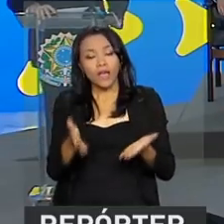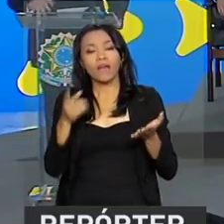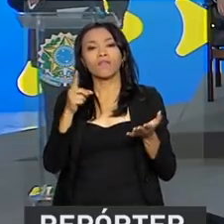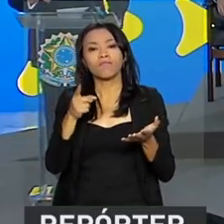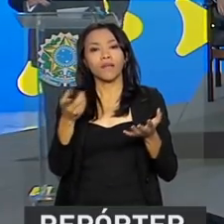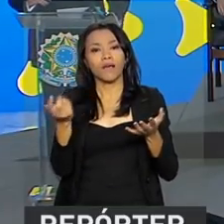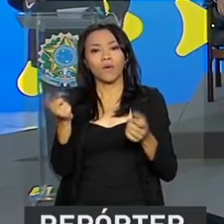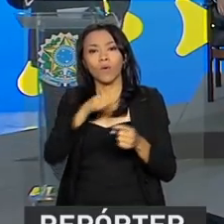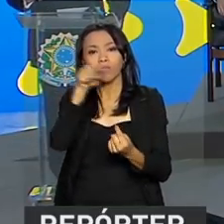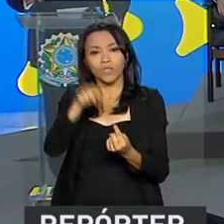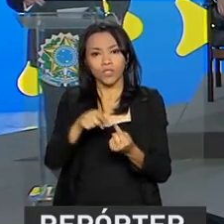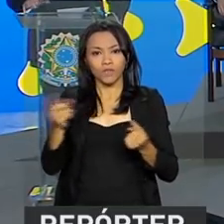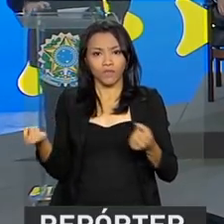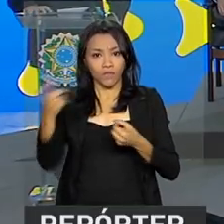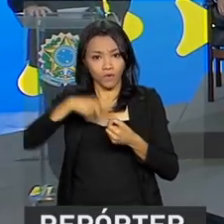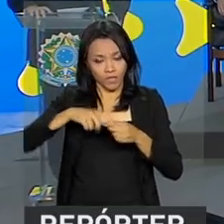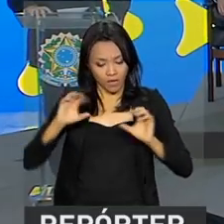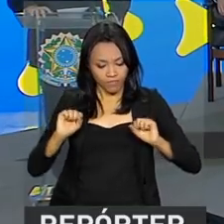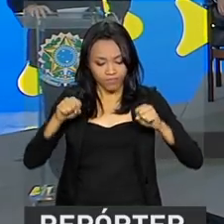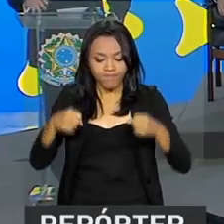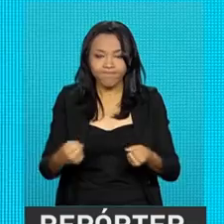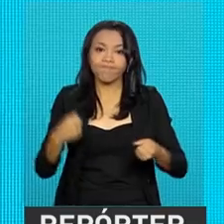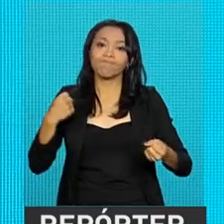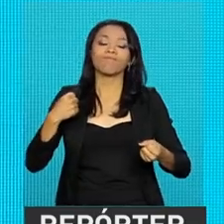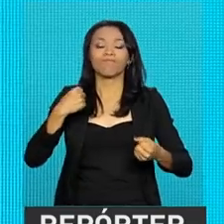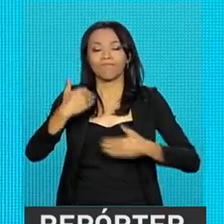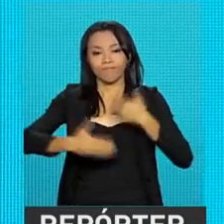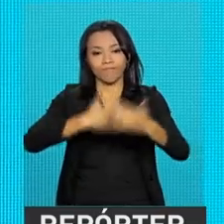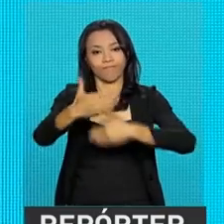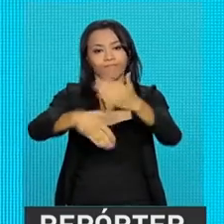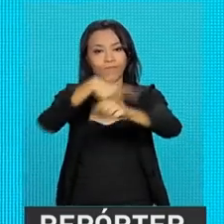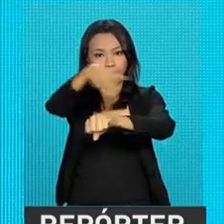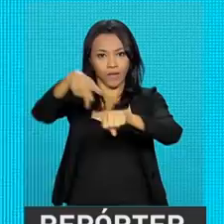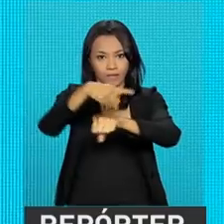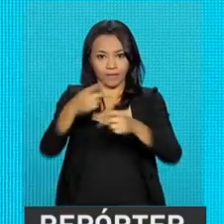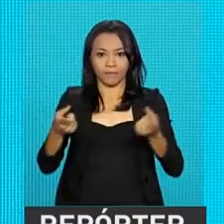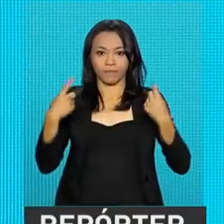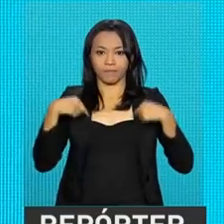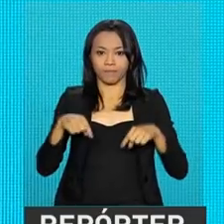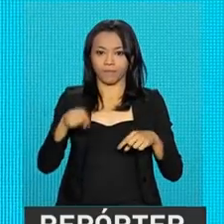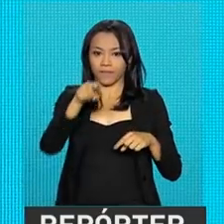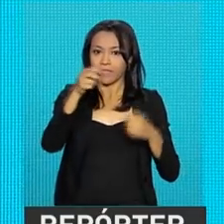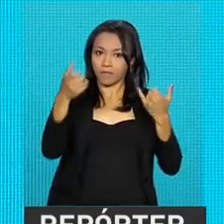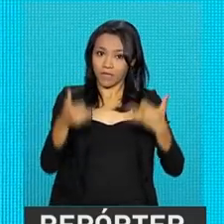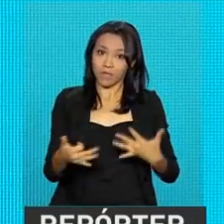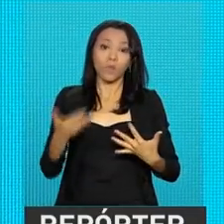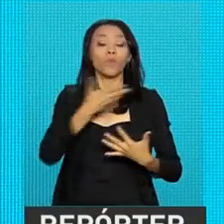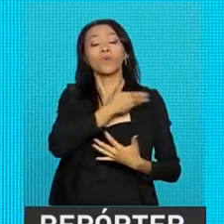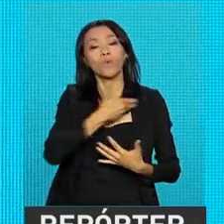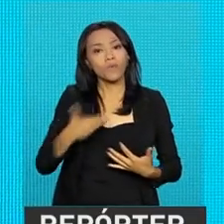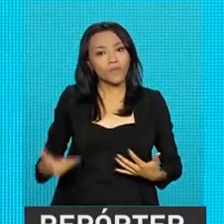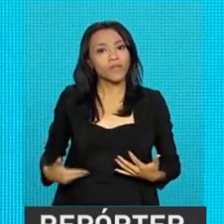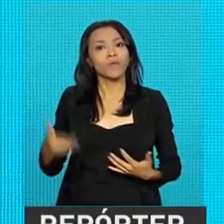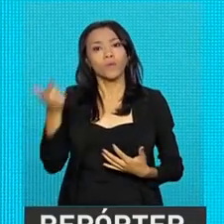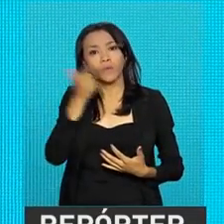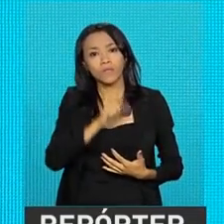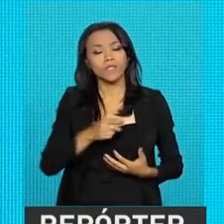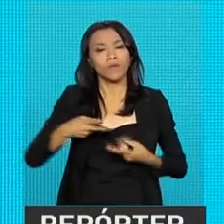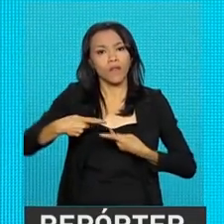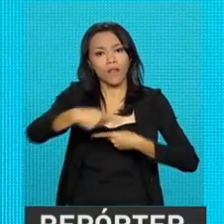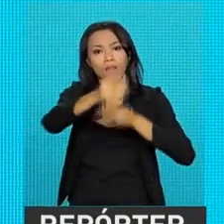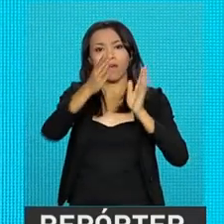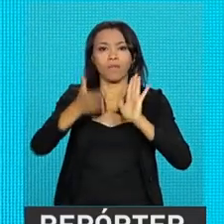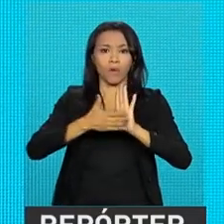do país mas que os avanços não param o governo conseguiu levar adiante propostas que comemos